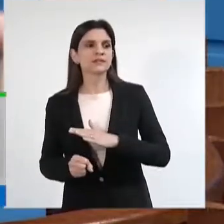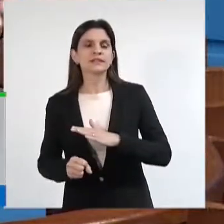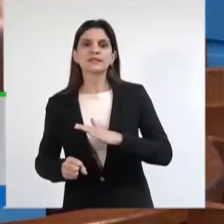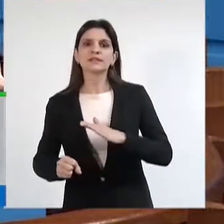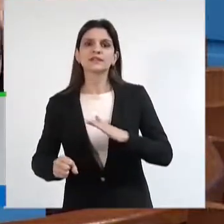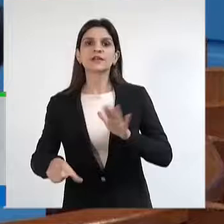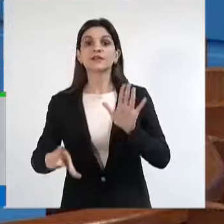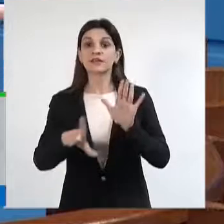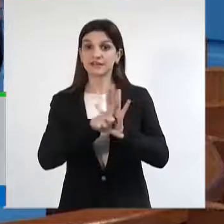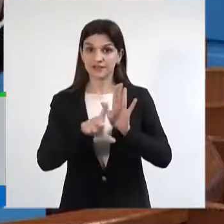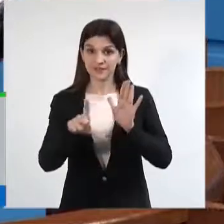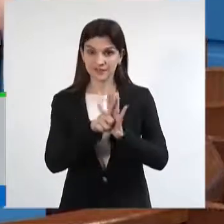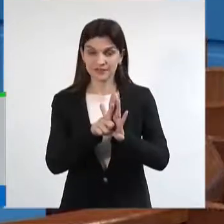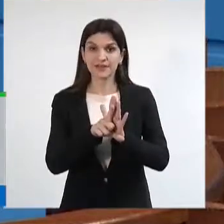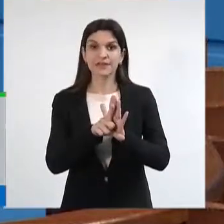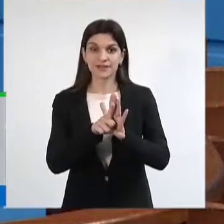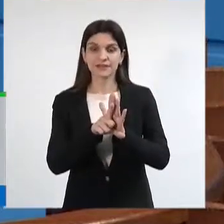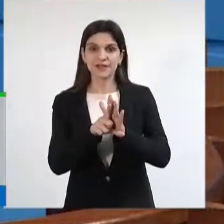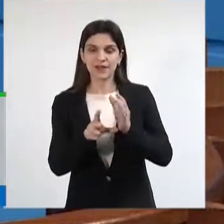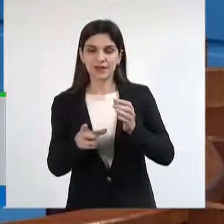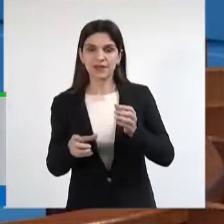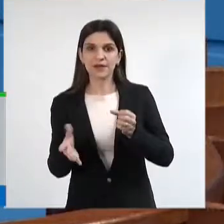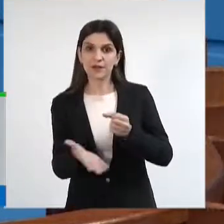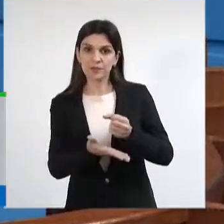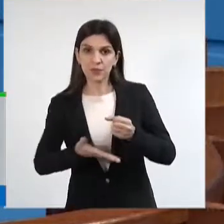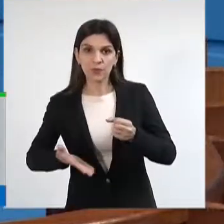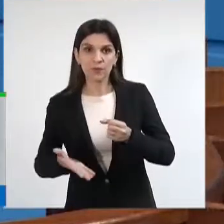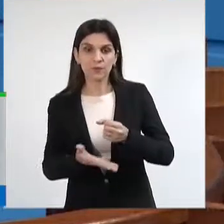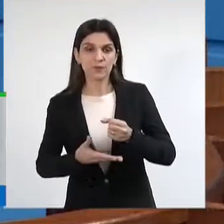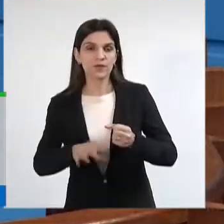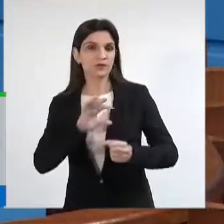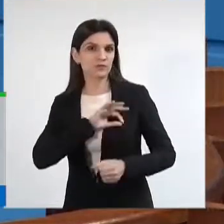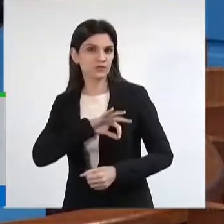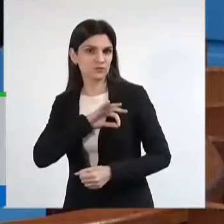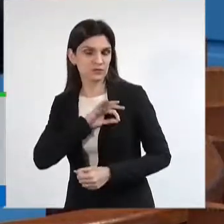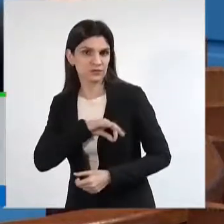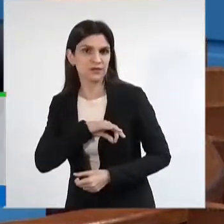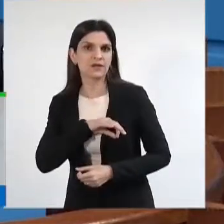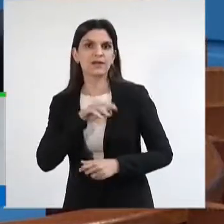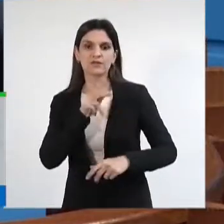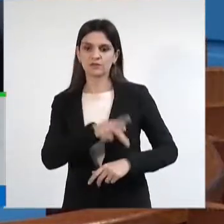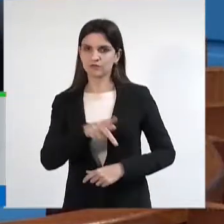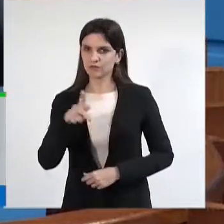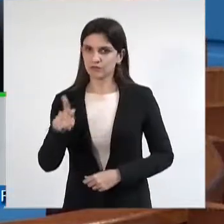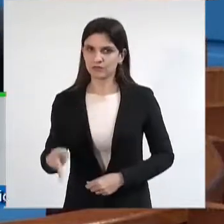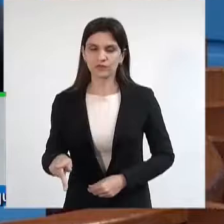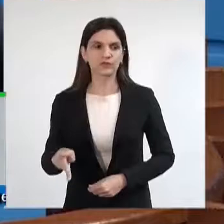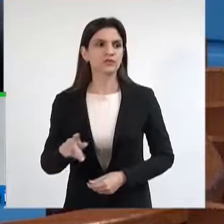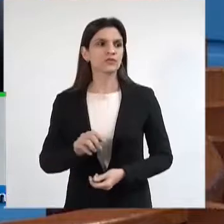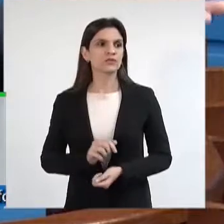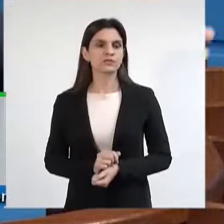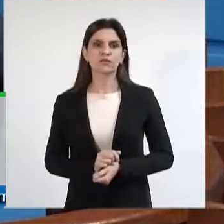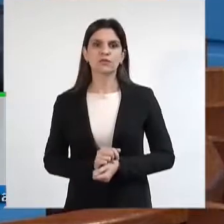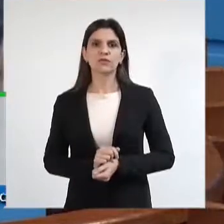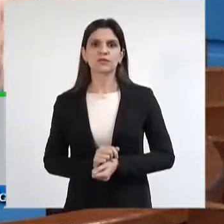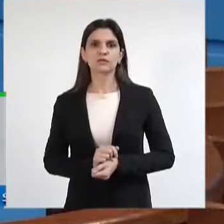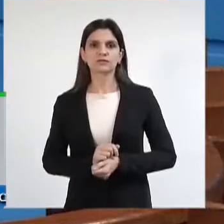Piso Nacional de Salário dos Professores, né? E quem acompanhou essa evolução sabe que o